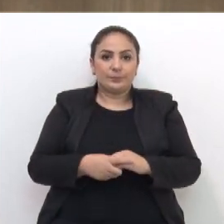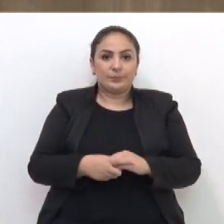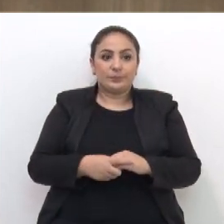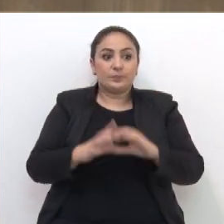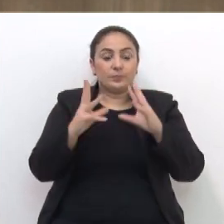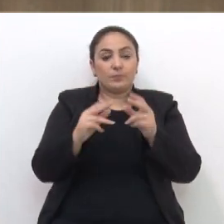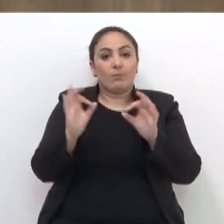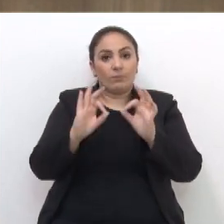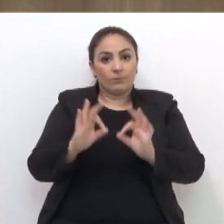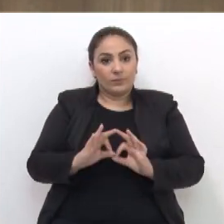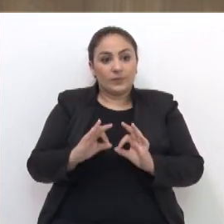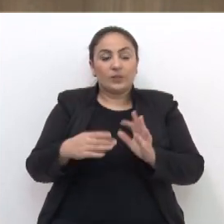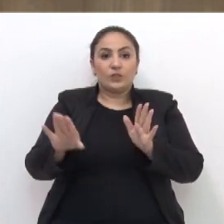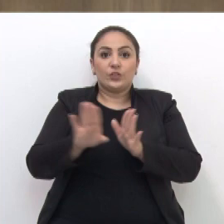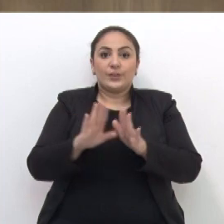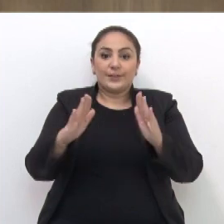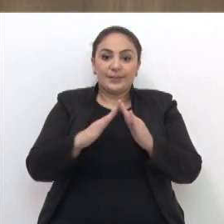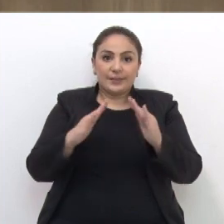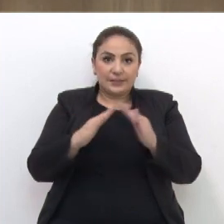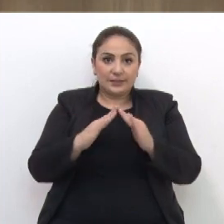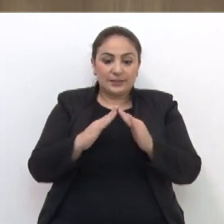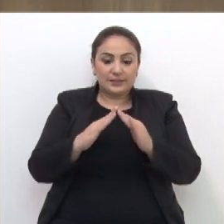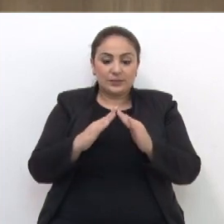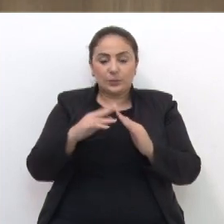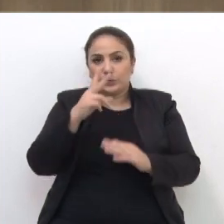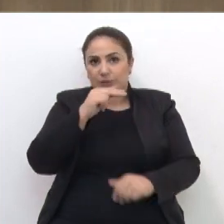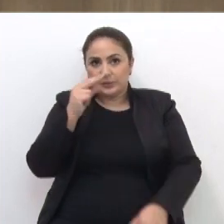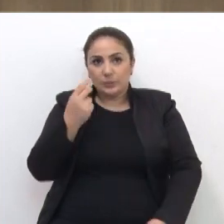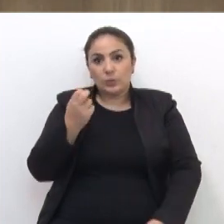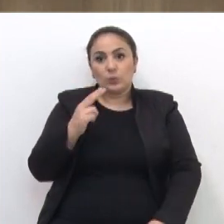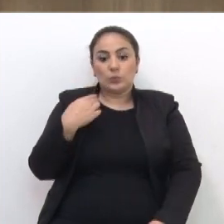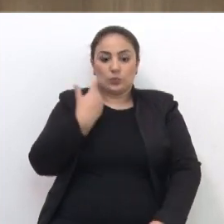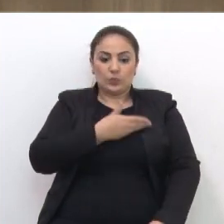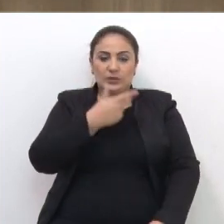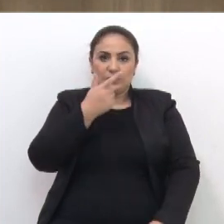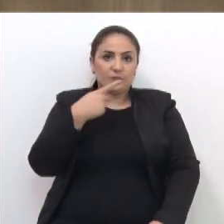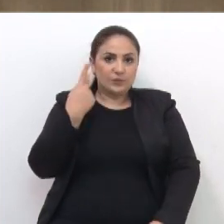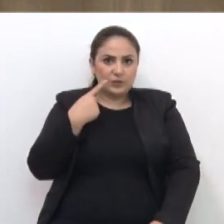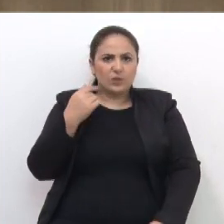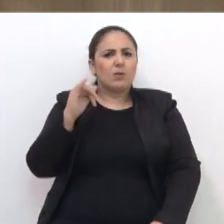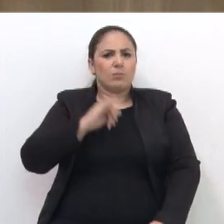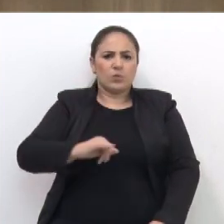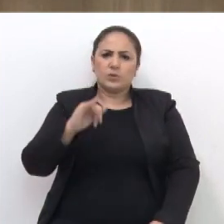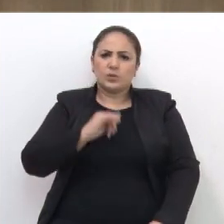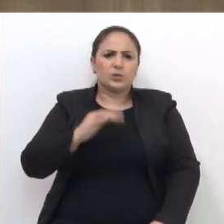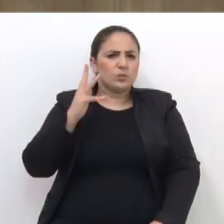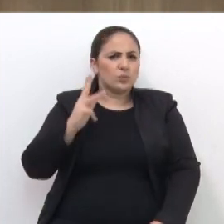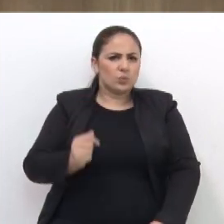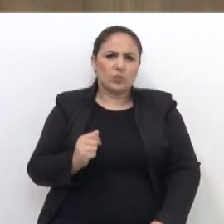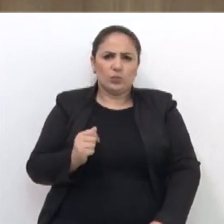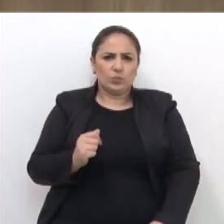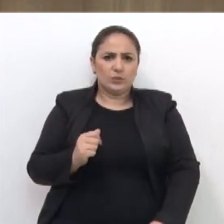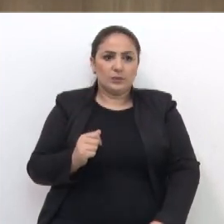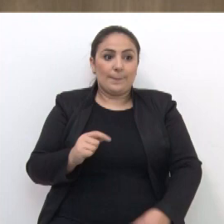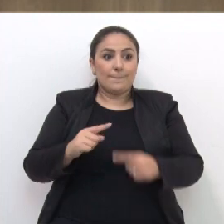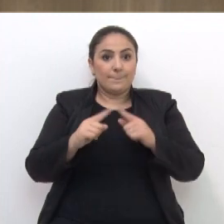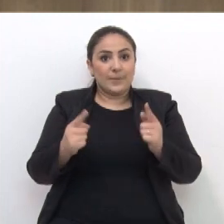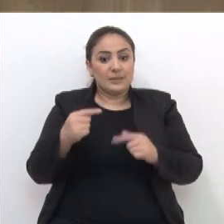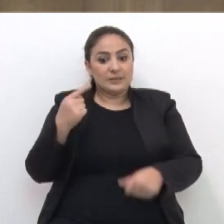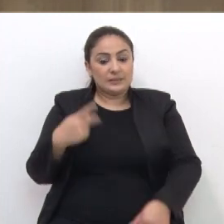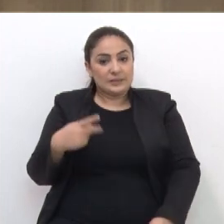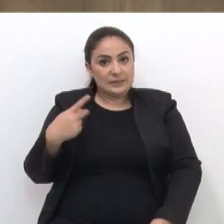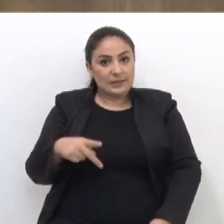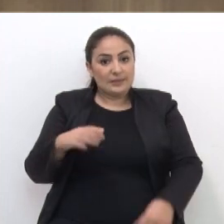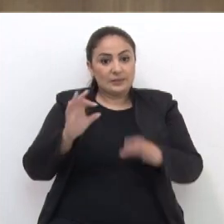pública hoje, né, é um dos mais importantes, mais interessantes, principalmente quando a gente trata